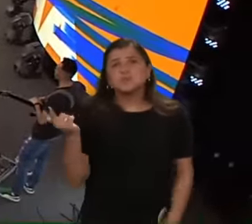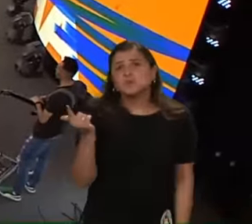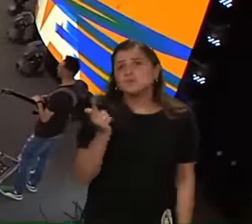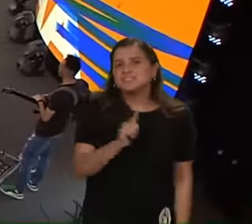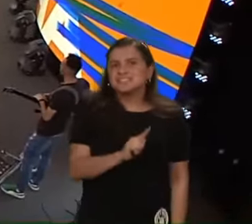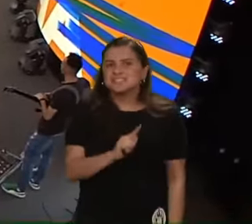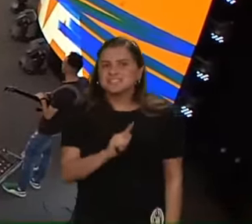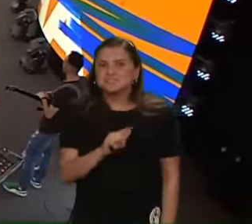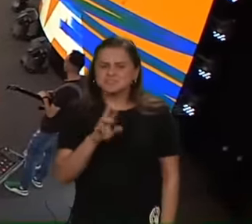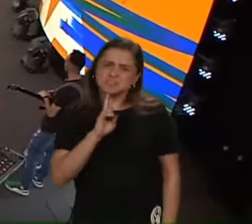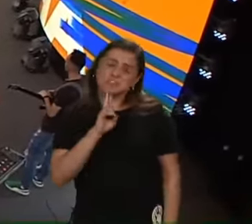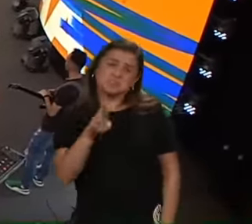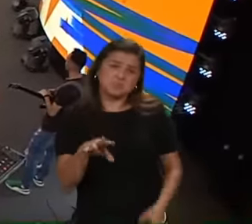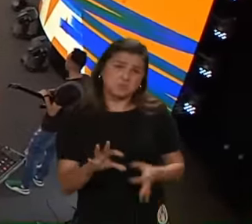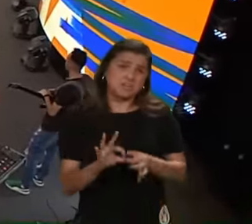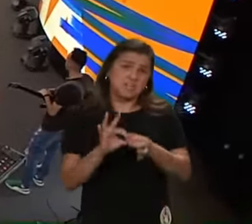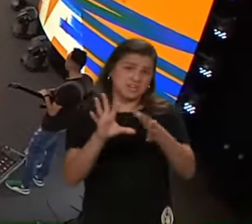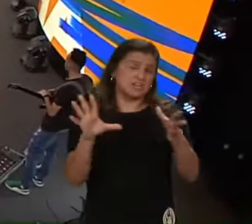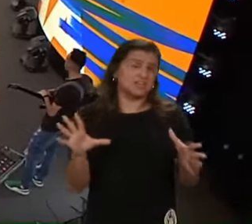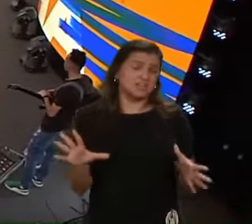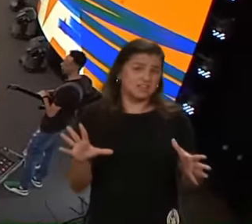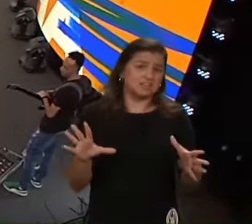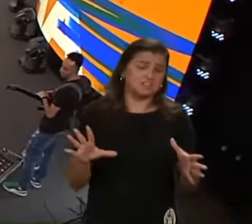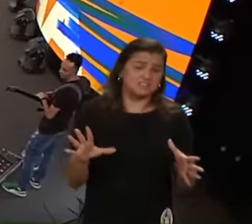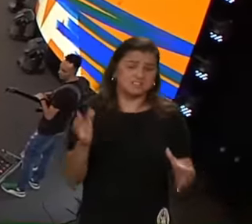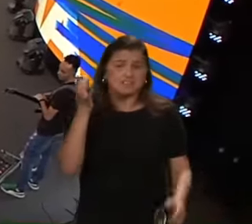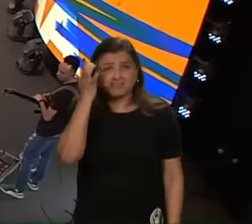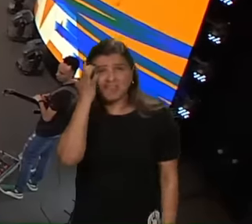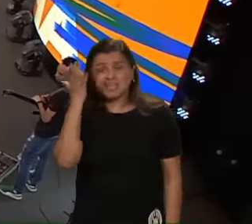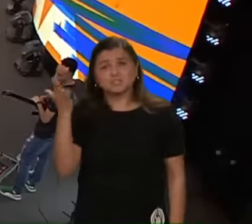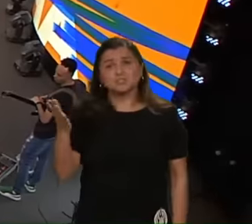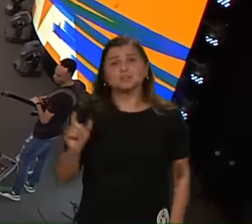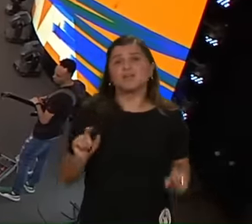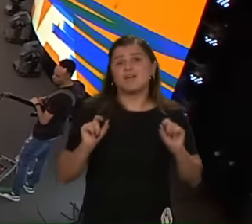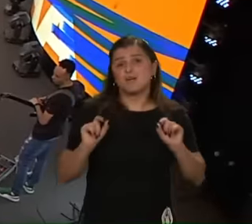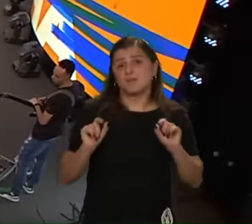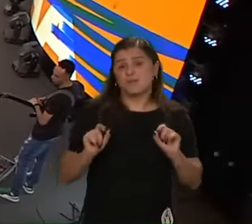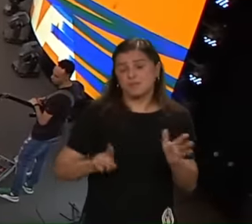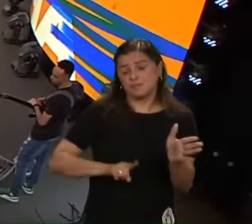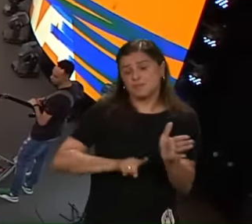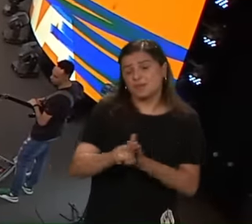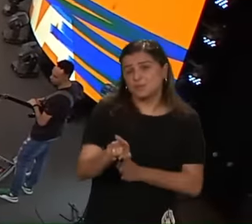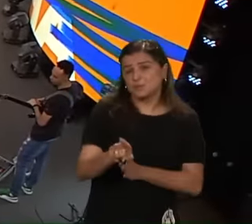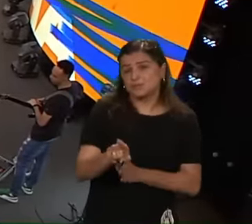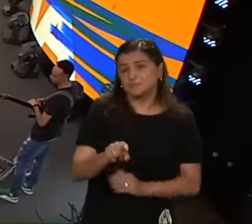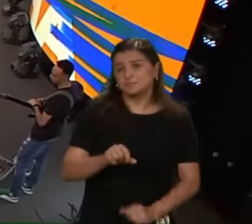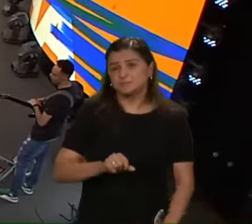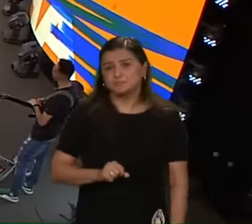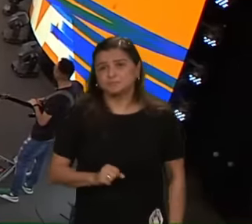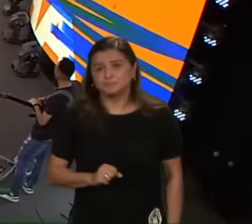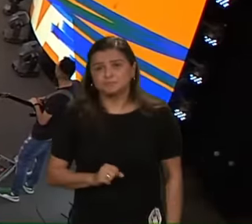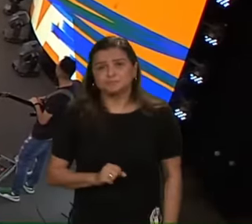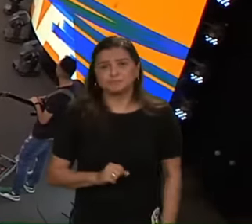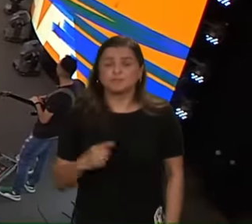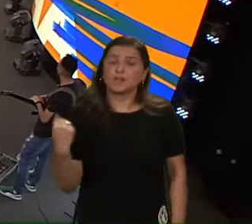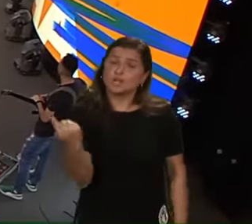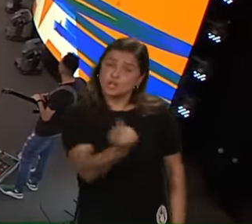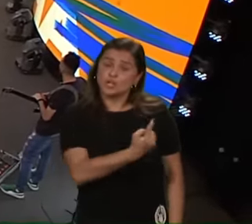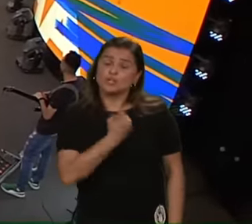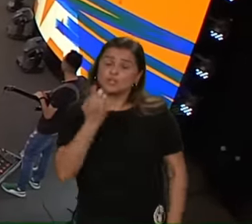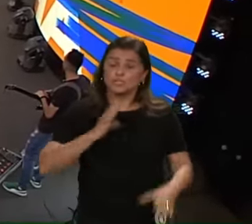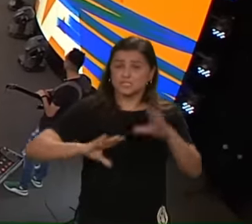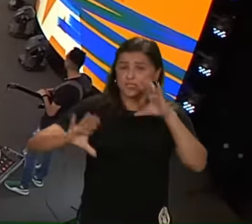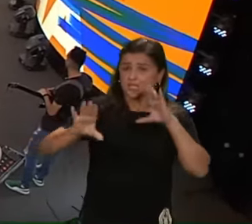para responder do modo como devemos responder. É a pergunta: nós acabamos de